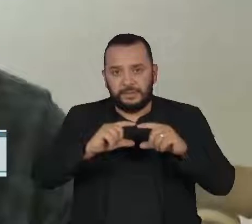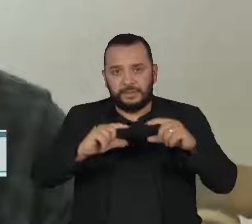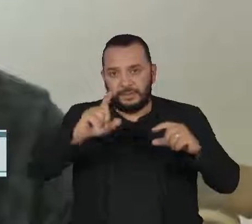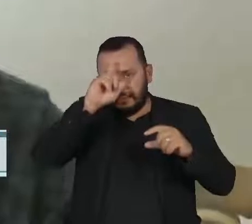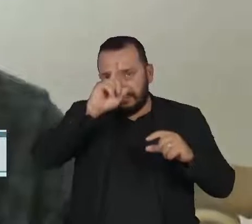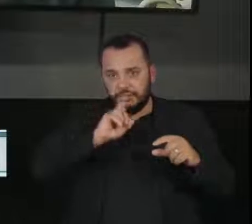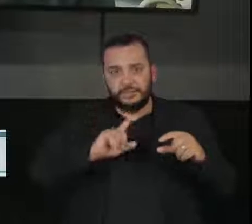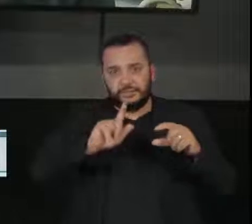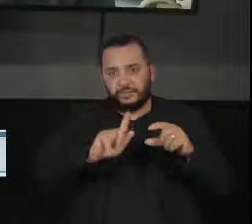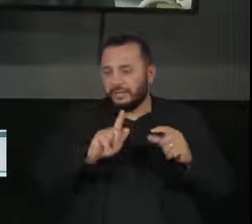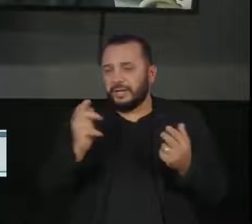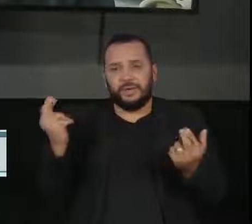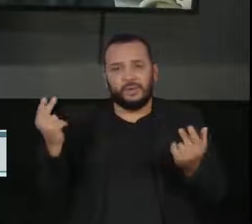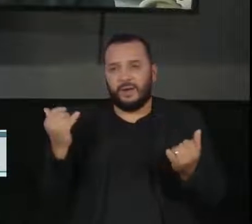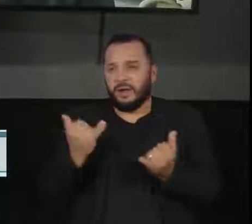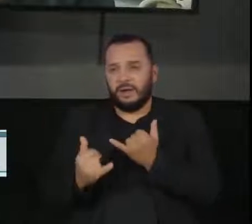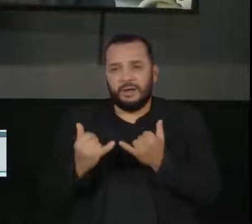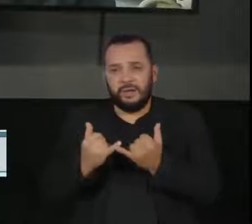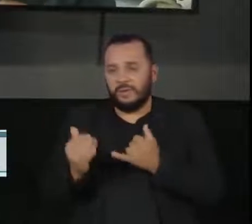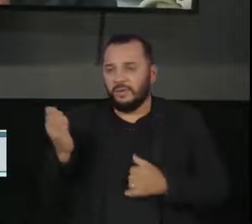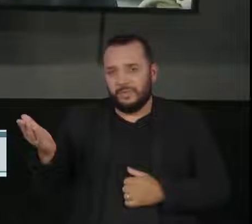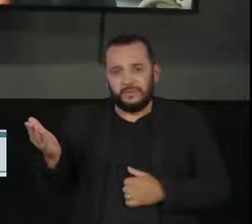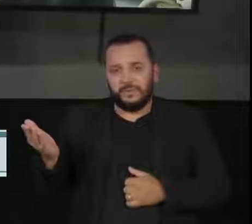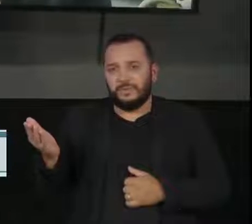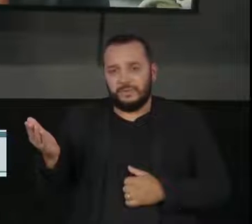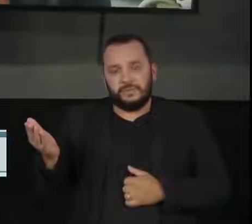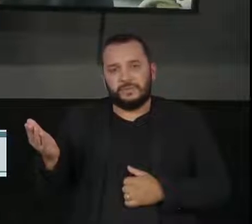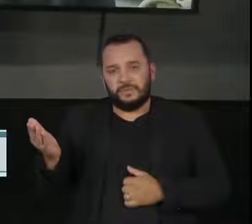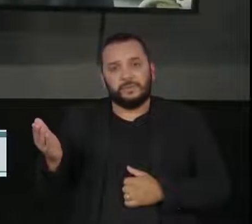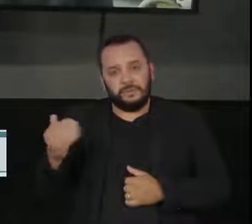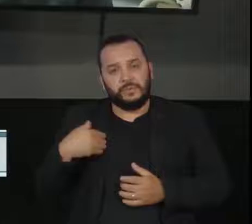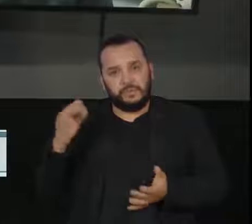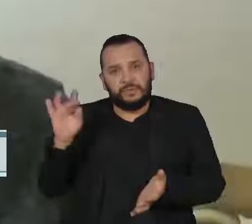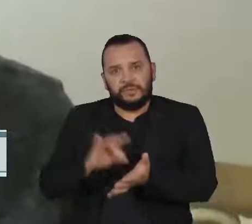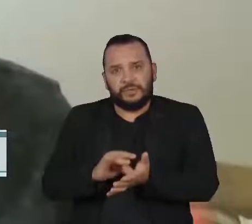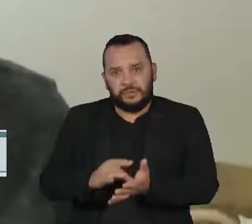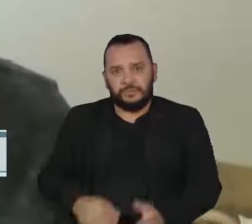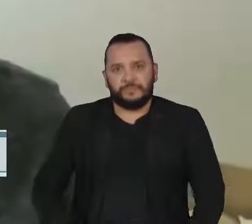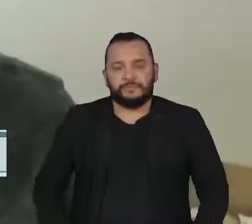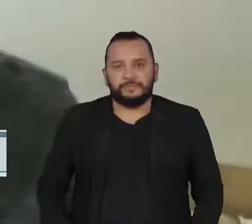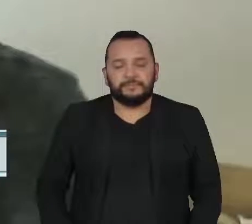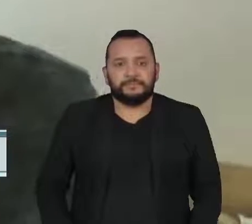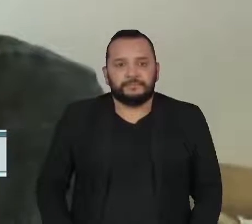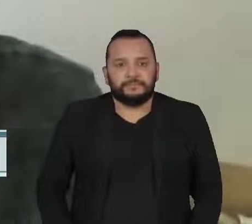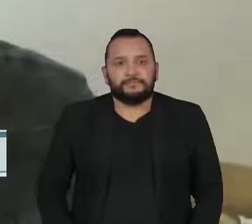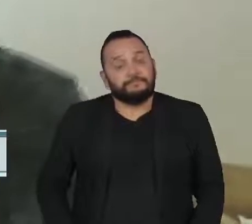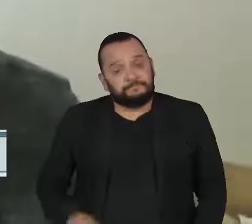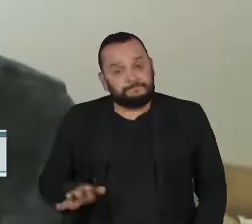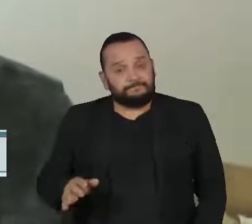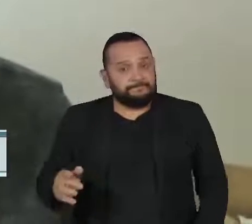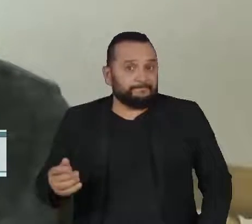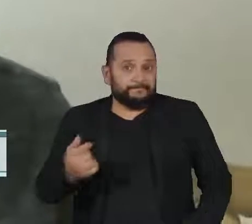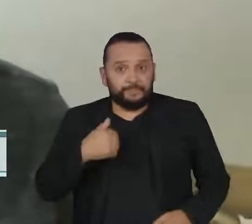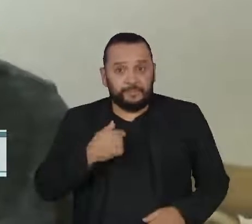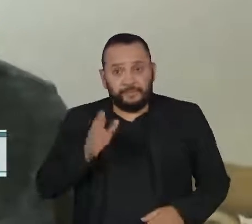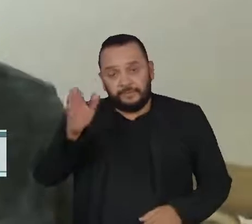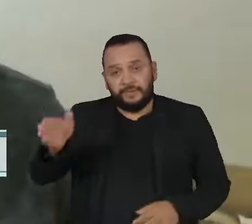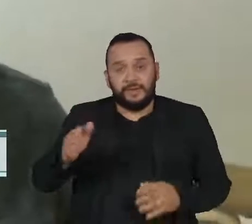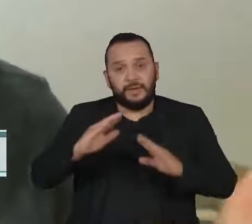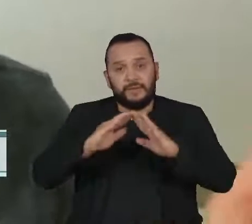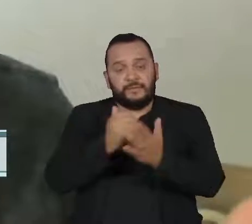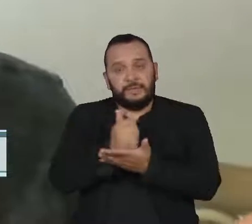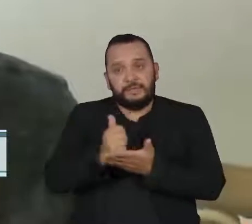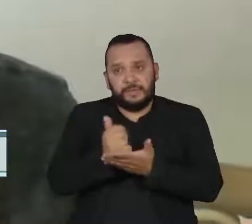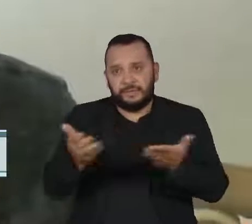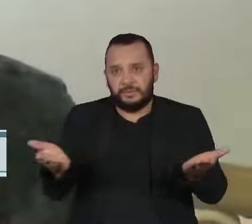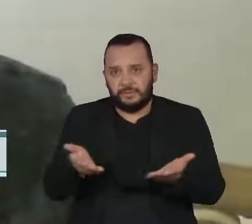é idêntico, produz os mesmos efeitos do que o medicamento original. Quando se vai a um balcão de farmácia hoje, a gente pergunta, olha,